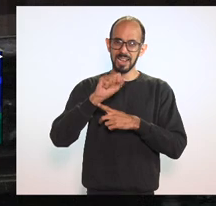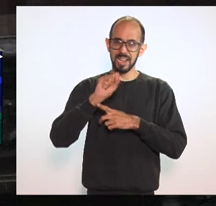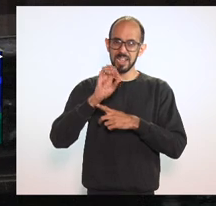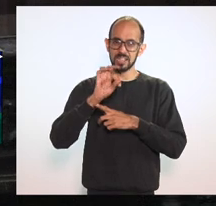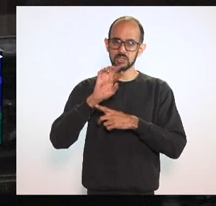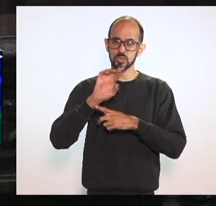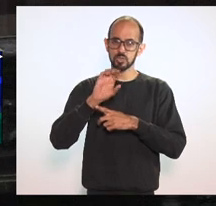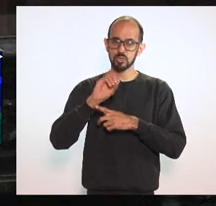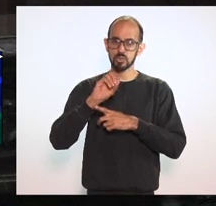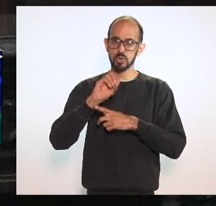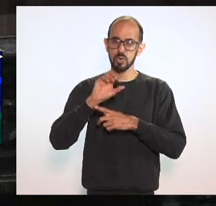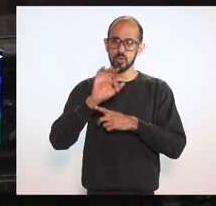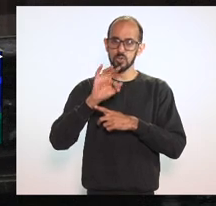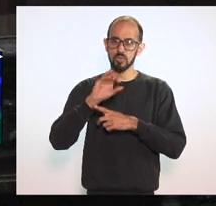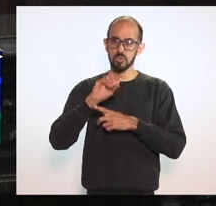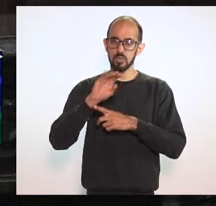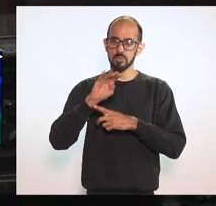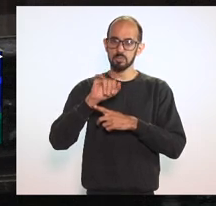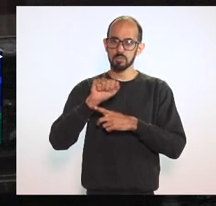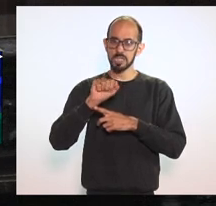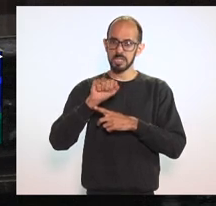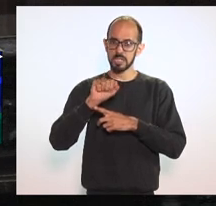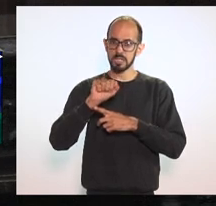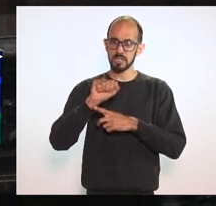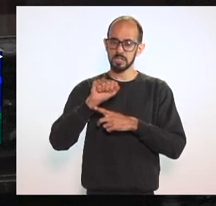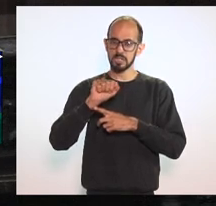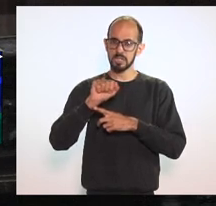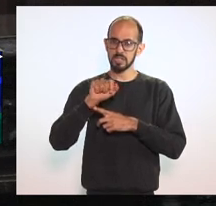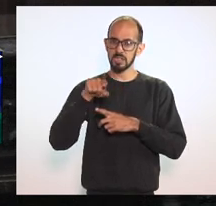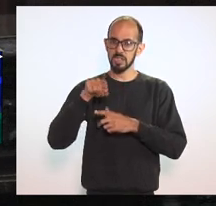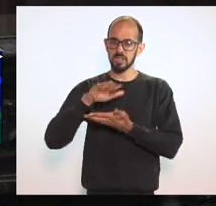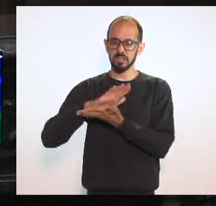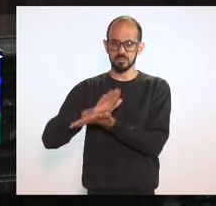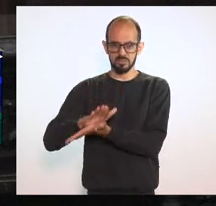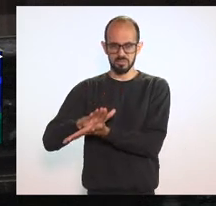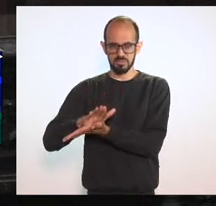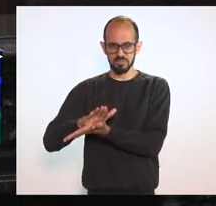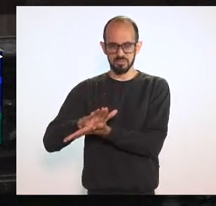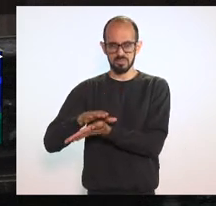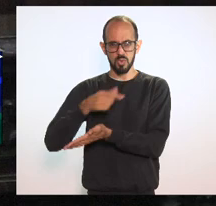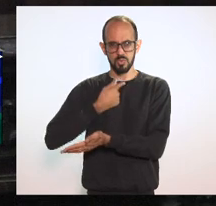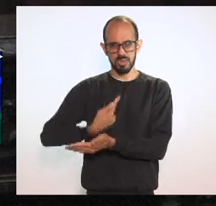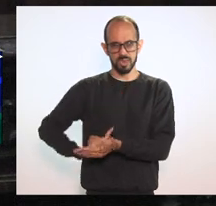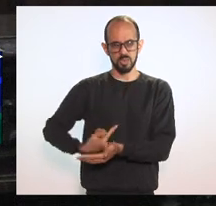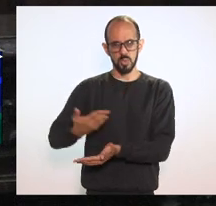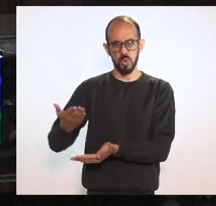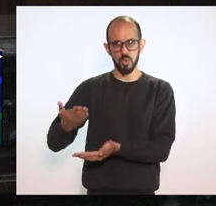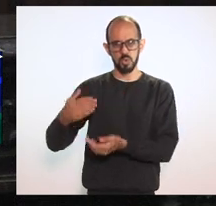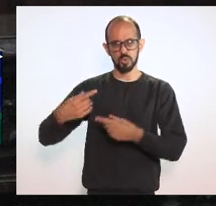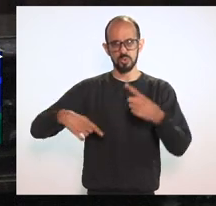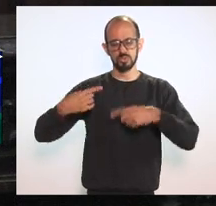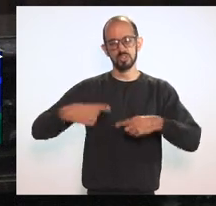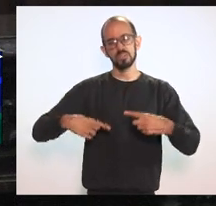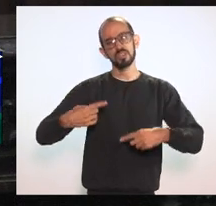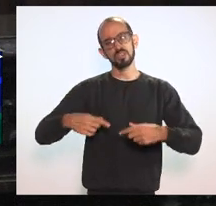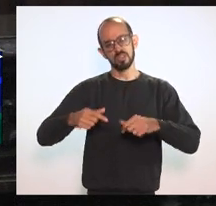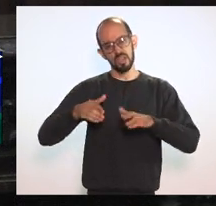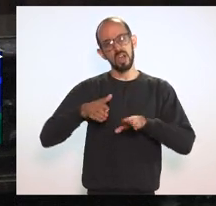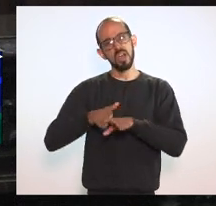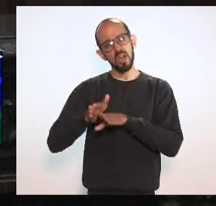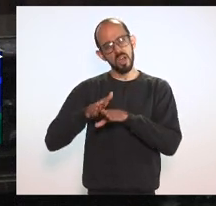à coisa pública ao diálogo e ao consenso que é Norte